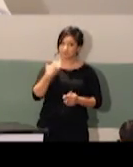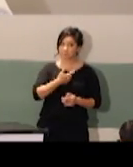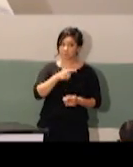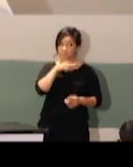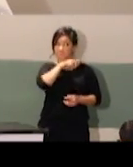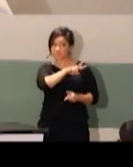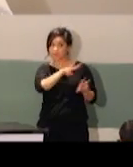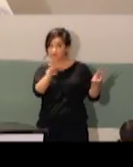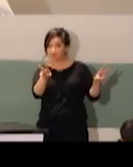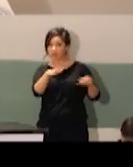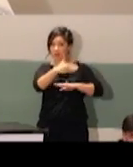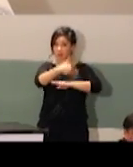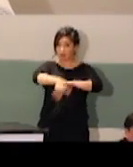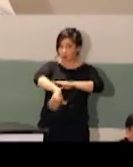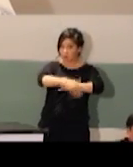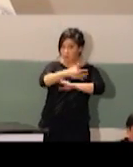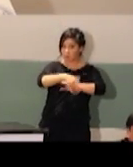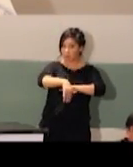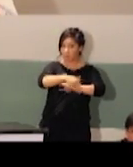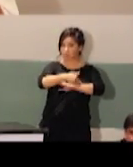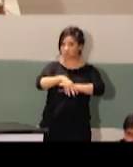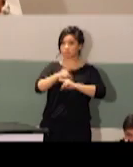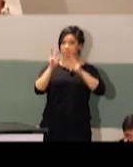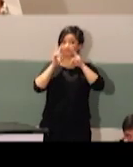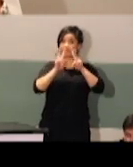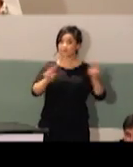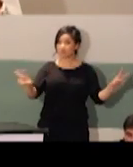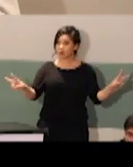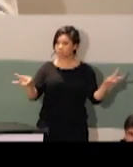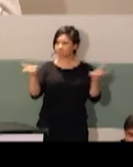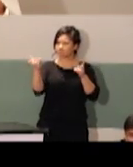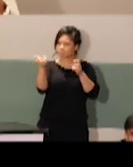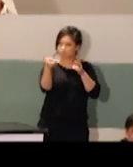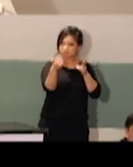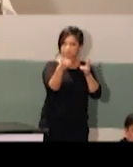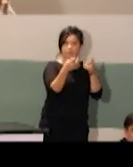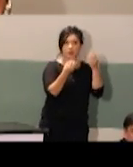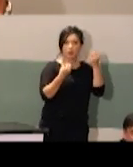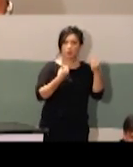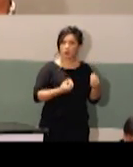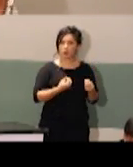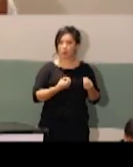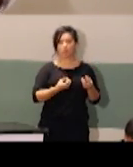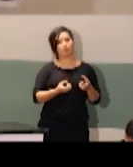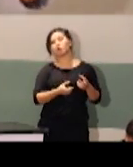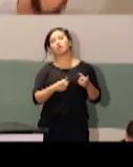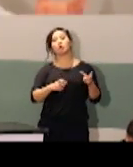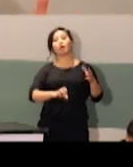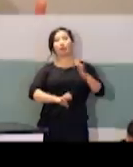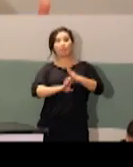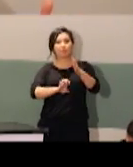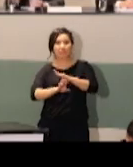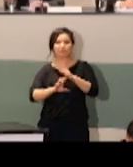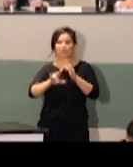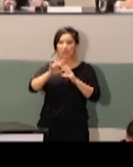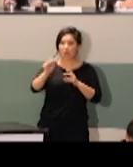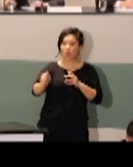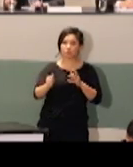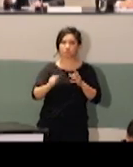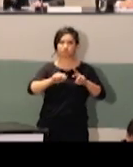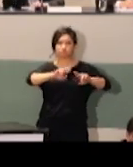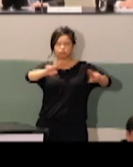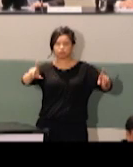ruas e vê um desespero do setor produtivo e da classe empresarial, aqui tão bem